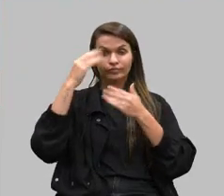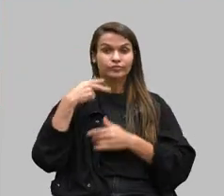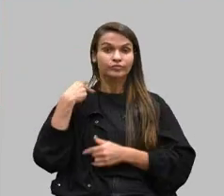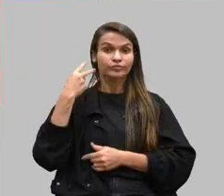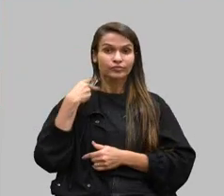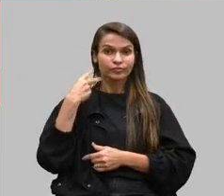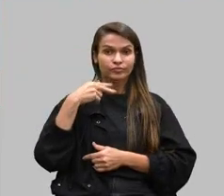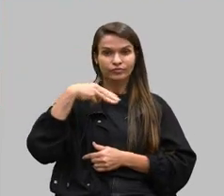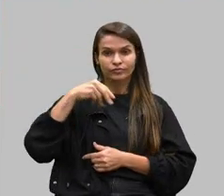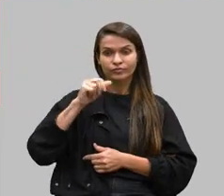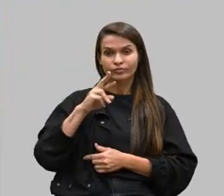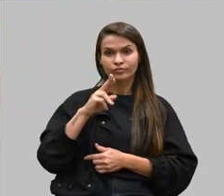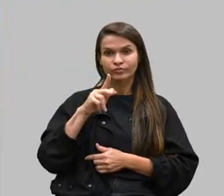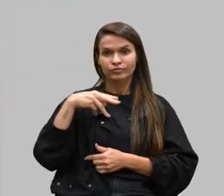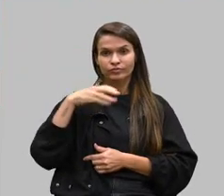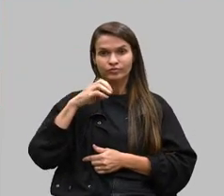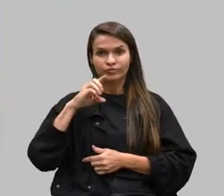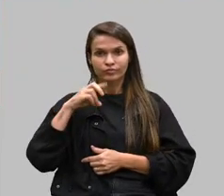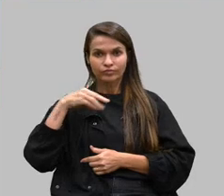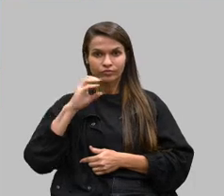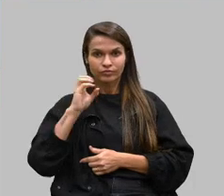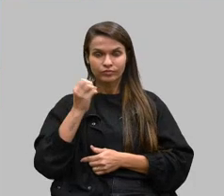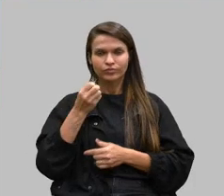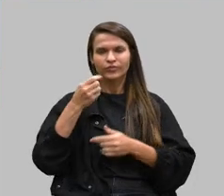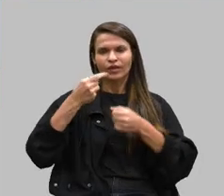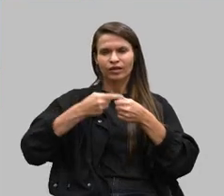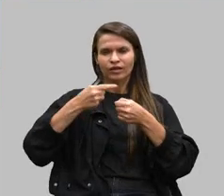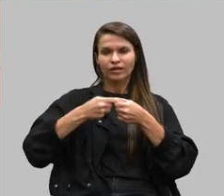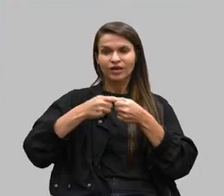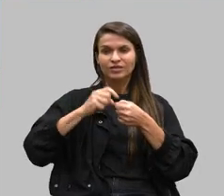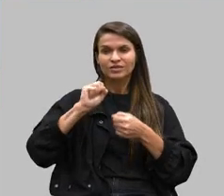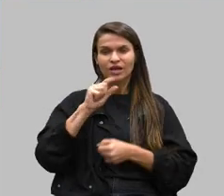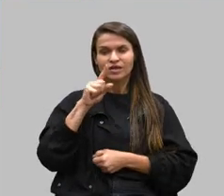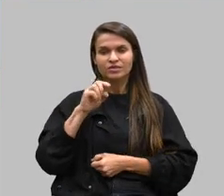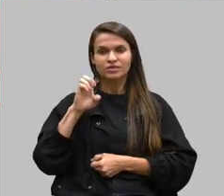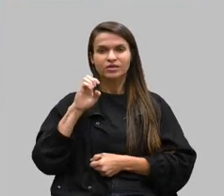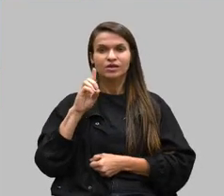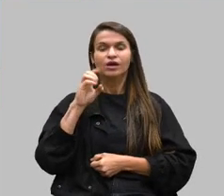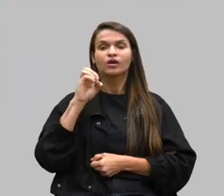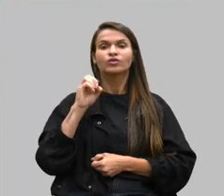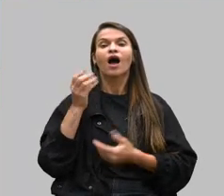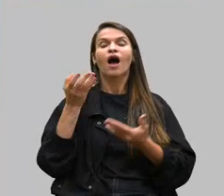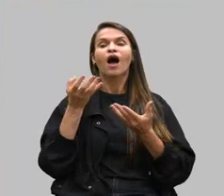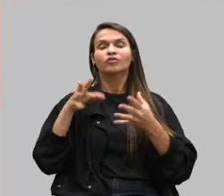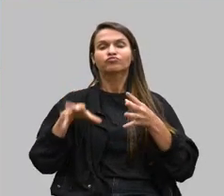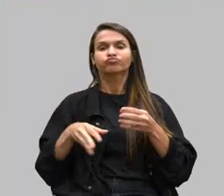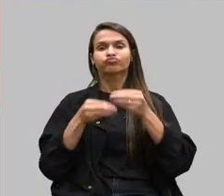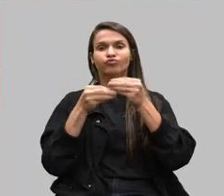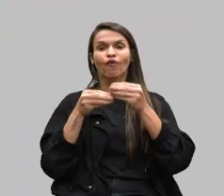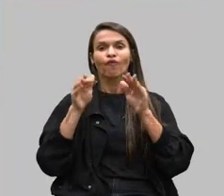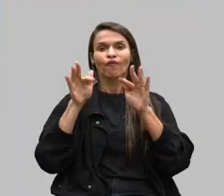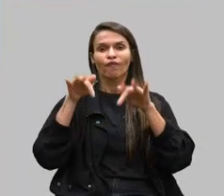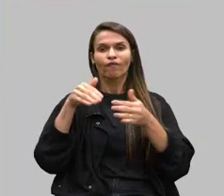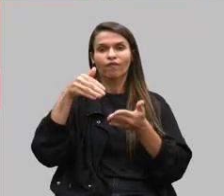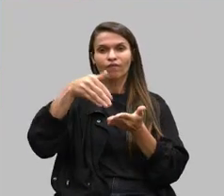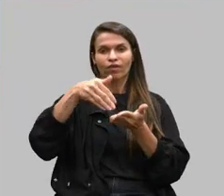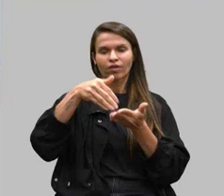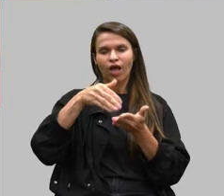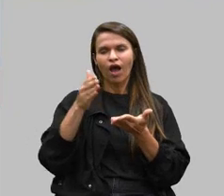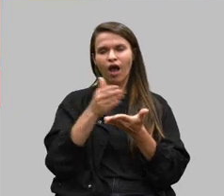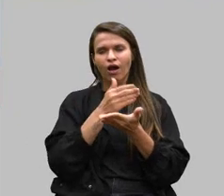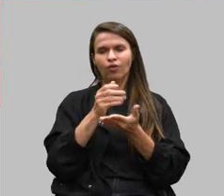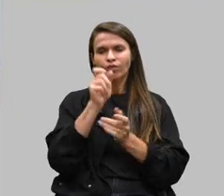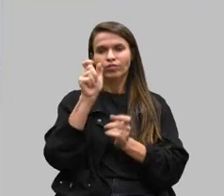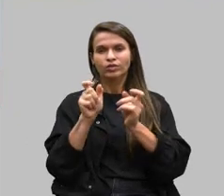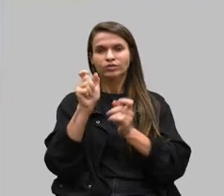Marquinhos da cidade de Sarzedo nesse momento Vamos às considerações finais de alguns dos componentes